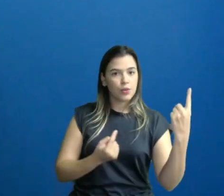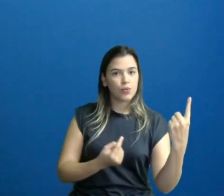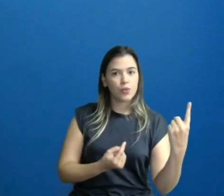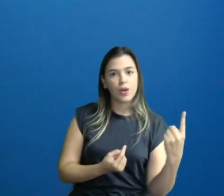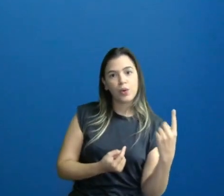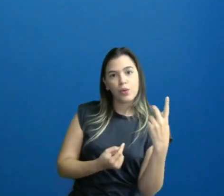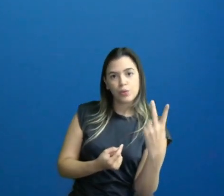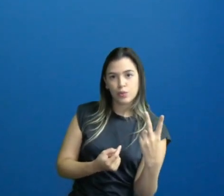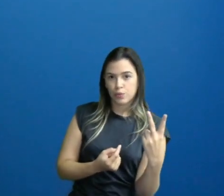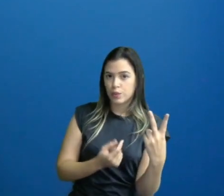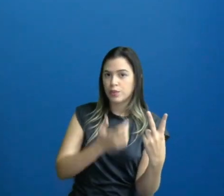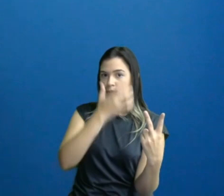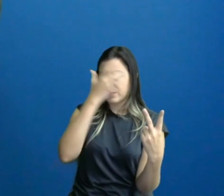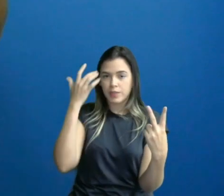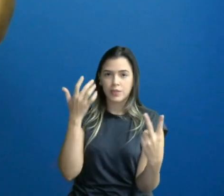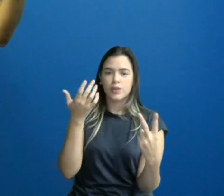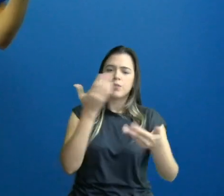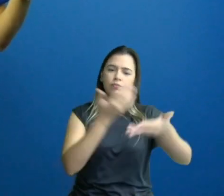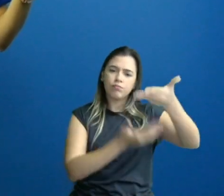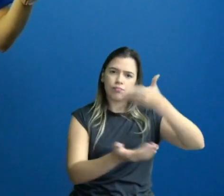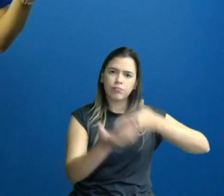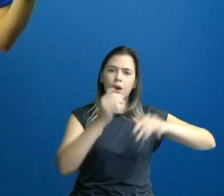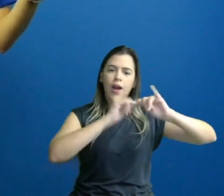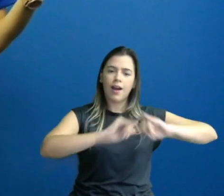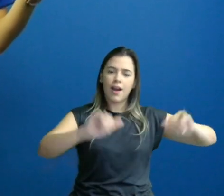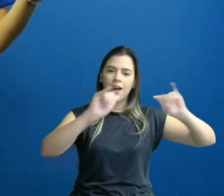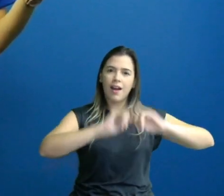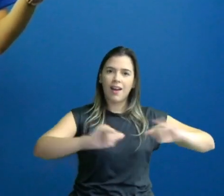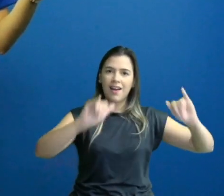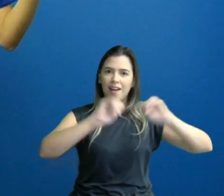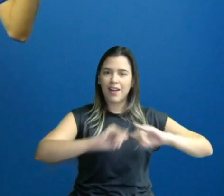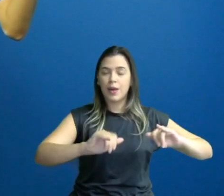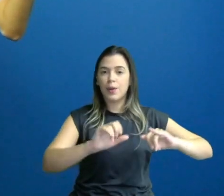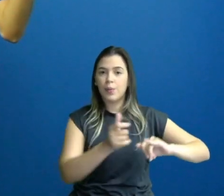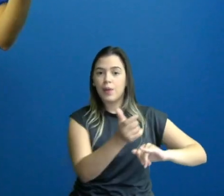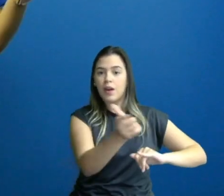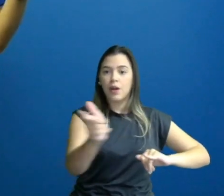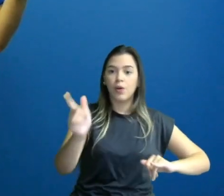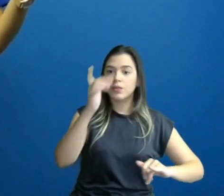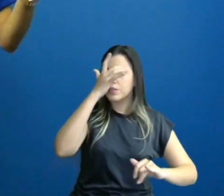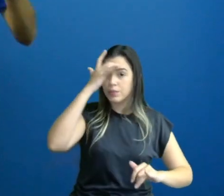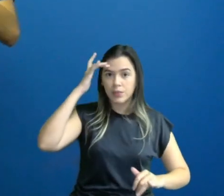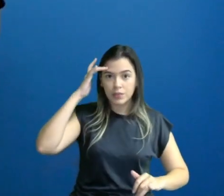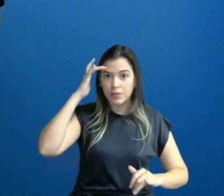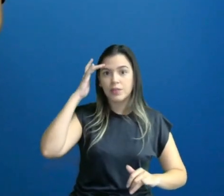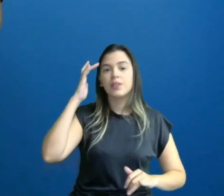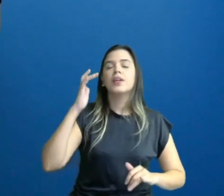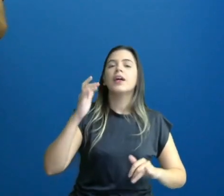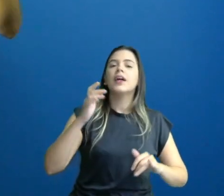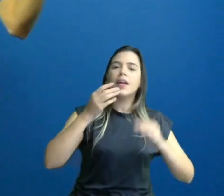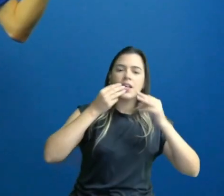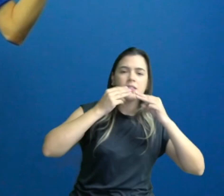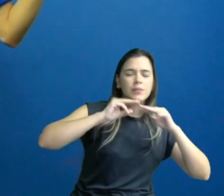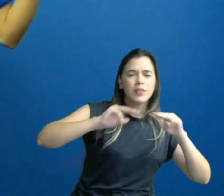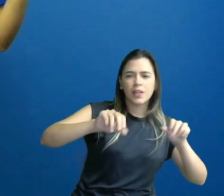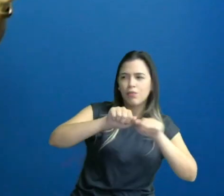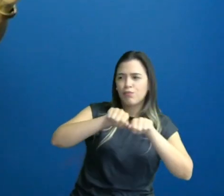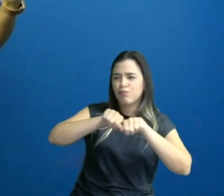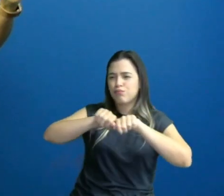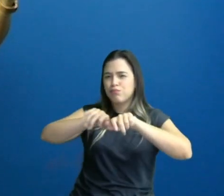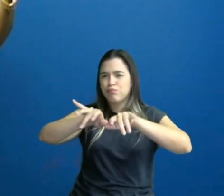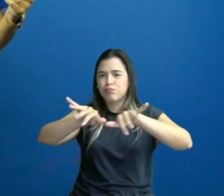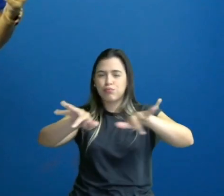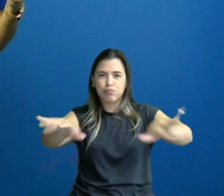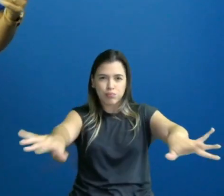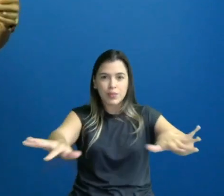pessoa ou duas pessoas nesse caso aqui transmitindo as notícias para outras pessoas e essa mensagem é transmitida para várias